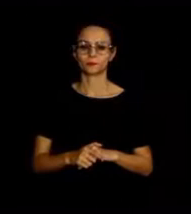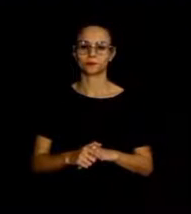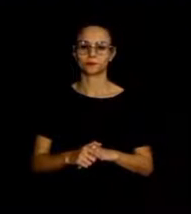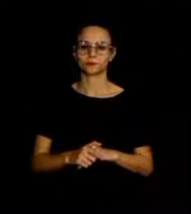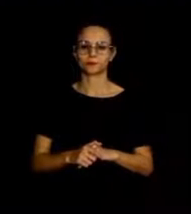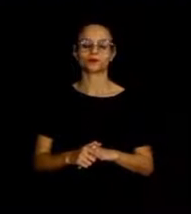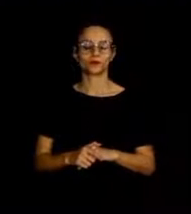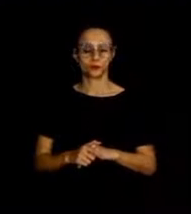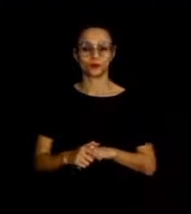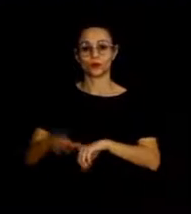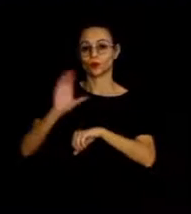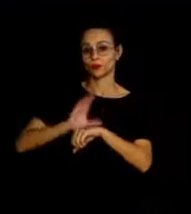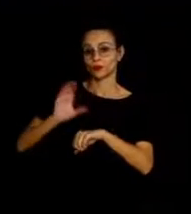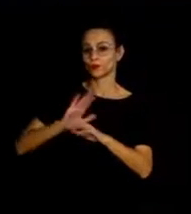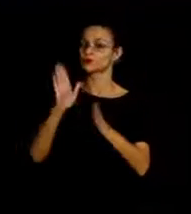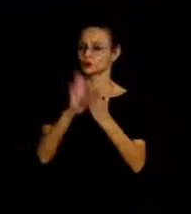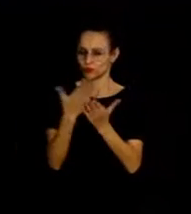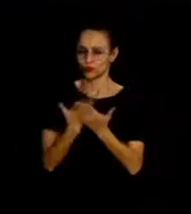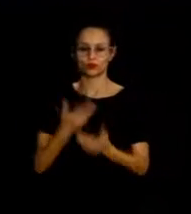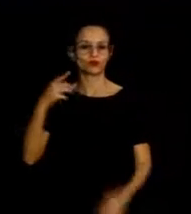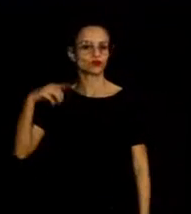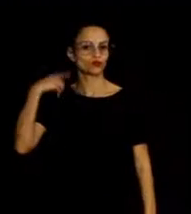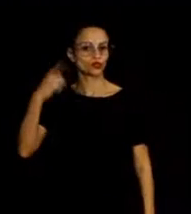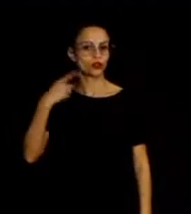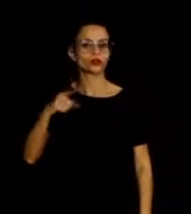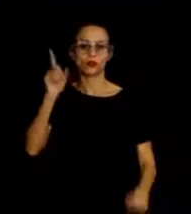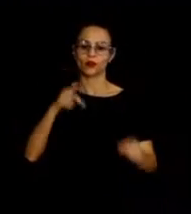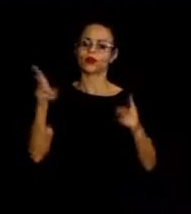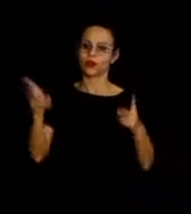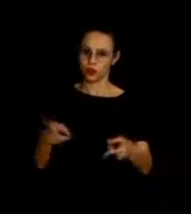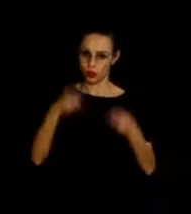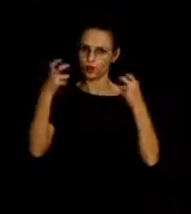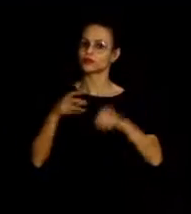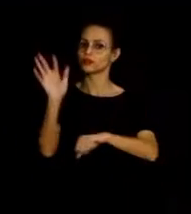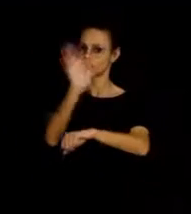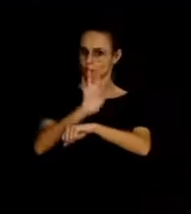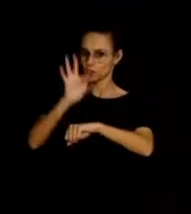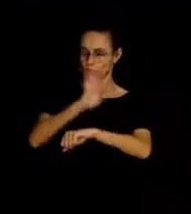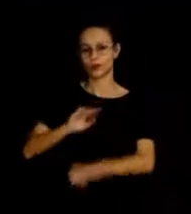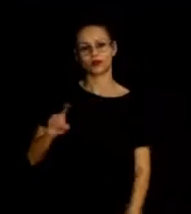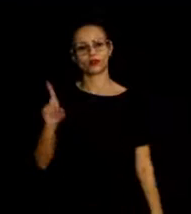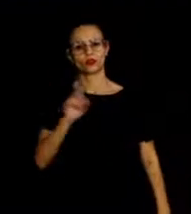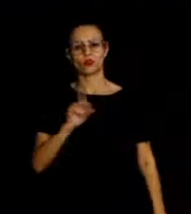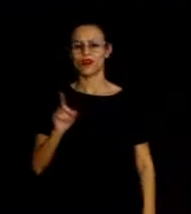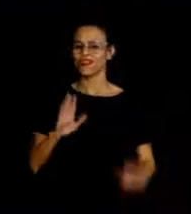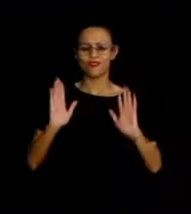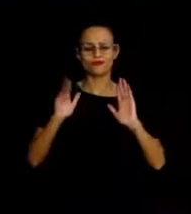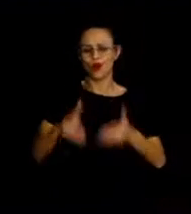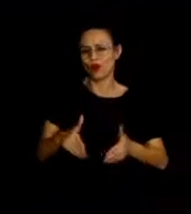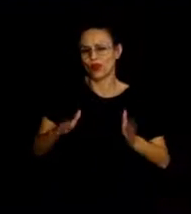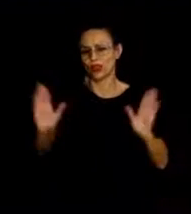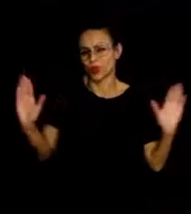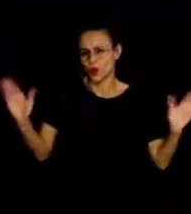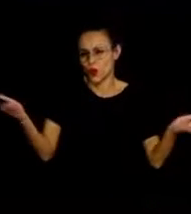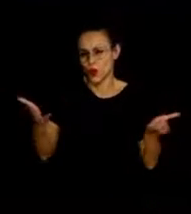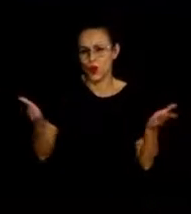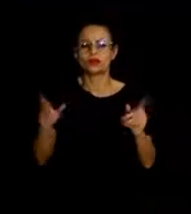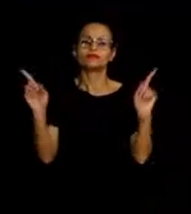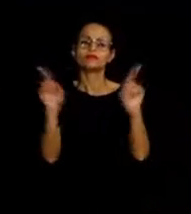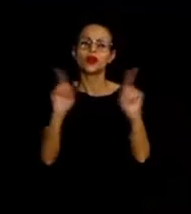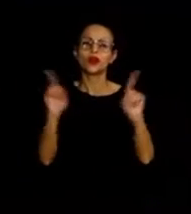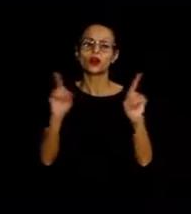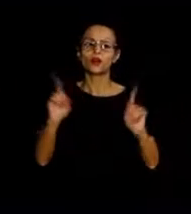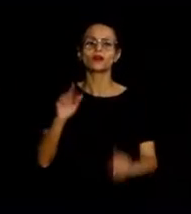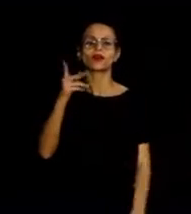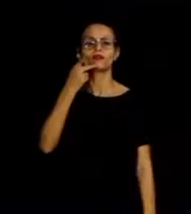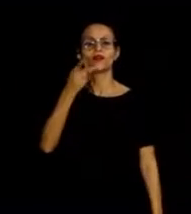escola de direito ela é reconhecida formalmente não é nem isso enfoque que eu quero dar hoje tá eu quero